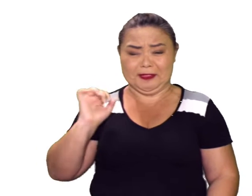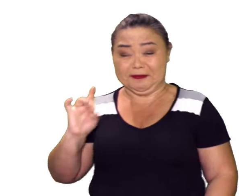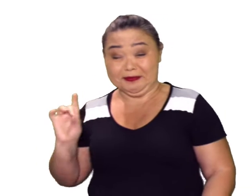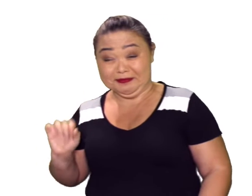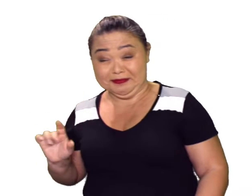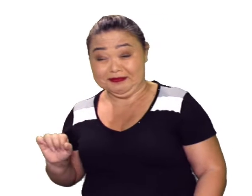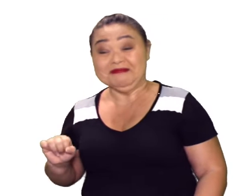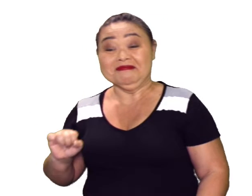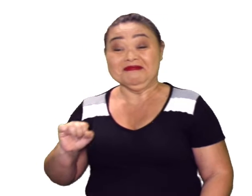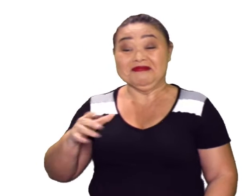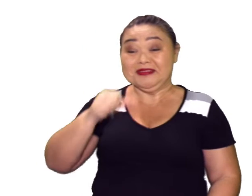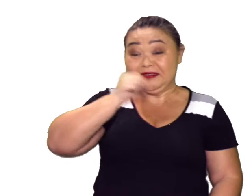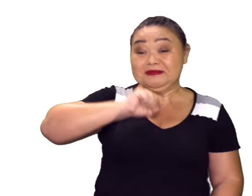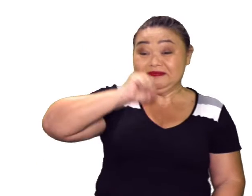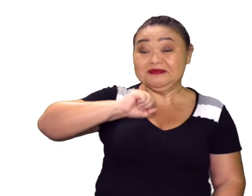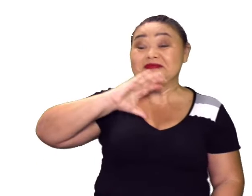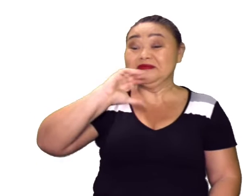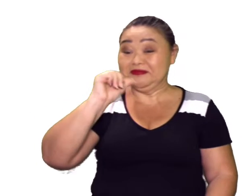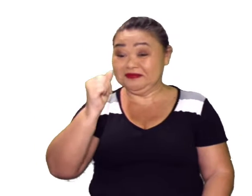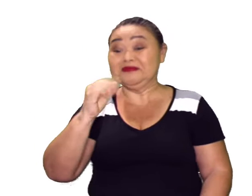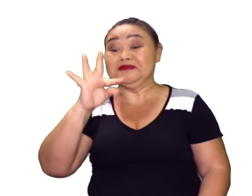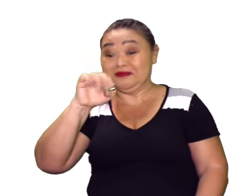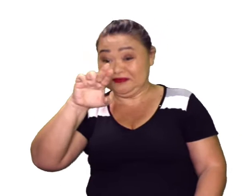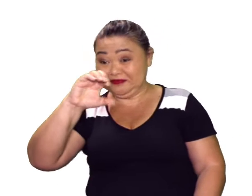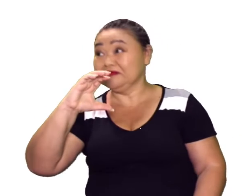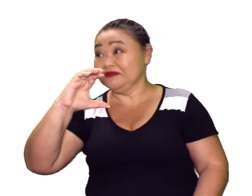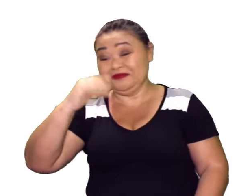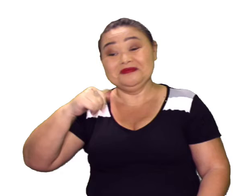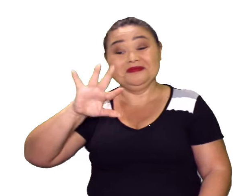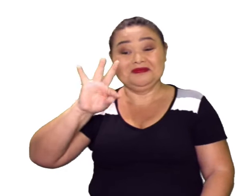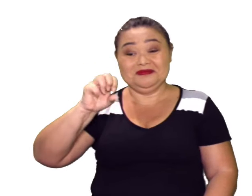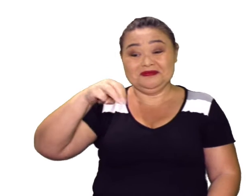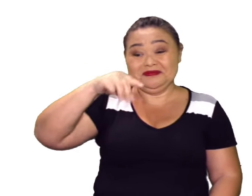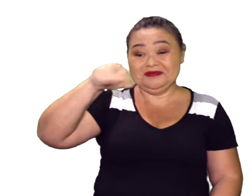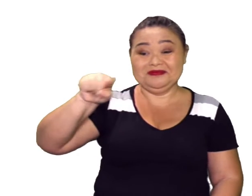tá bom, eu prefiro sorvete de Tucumã.